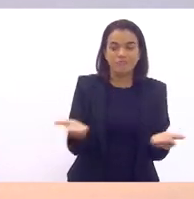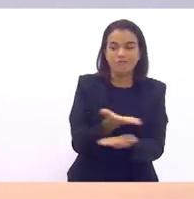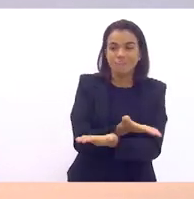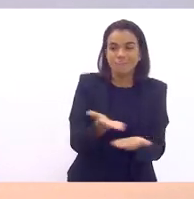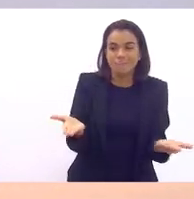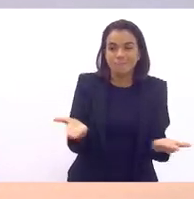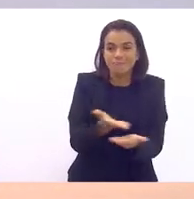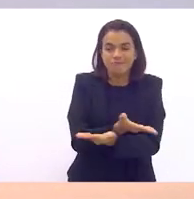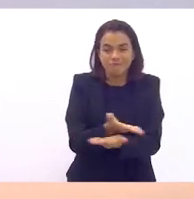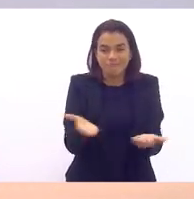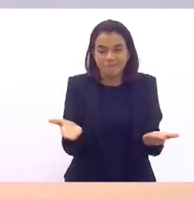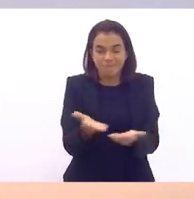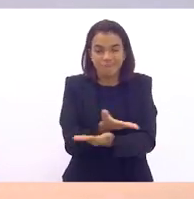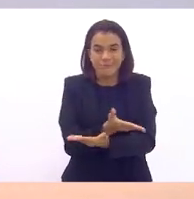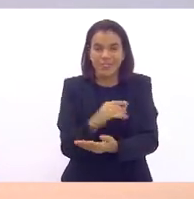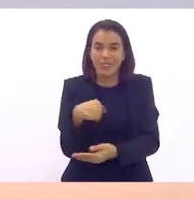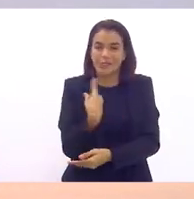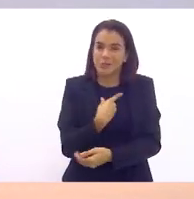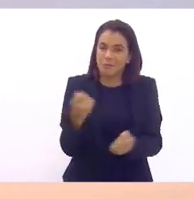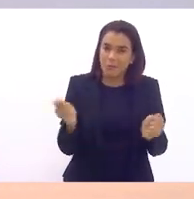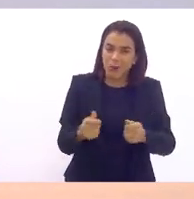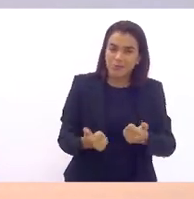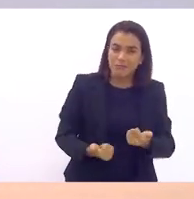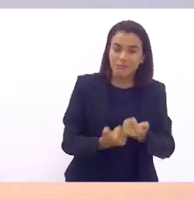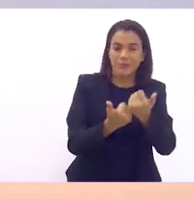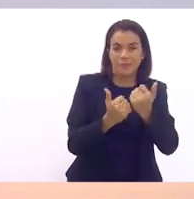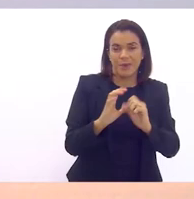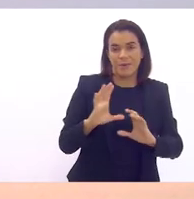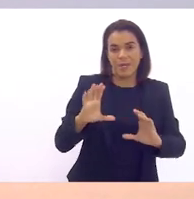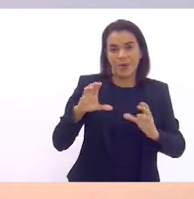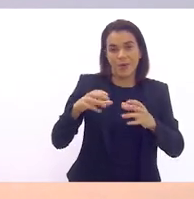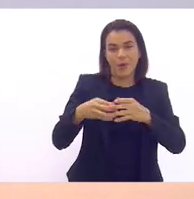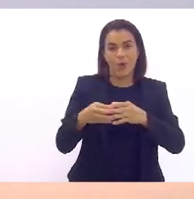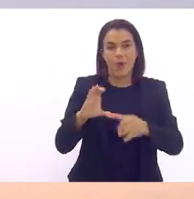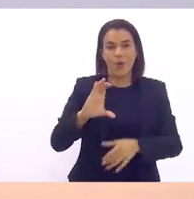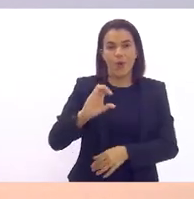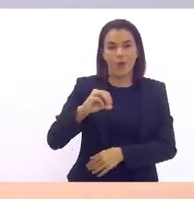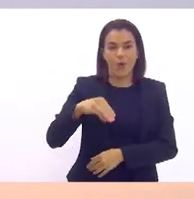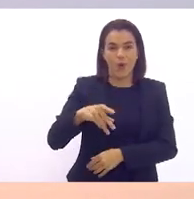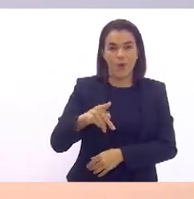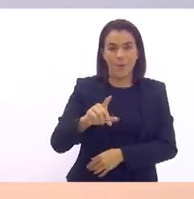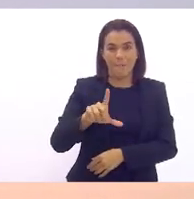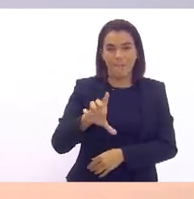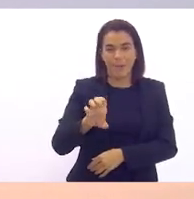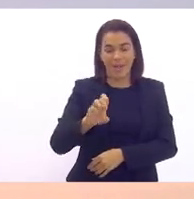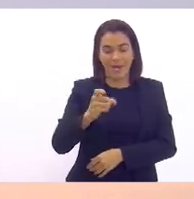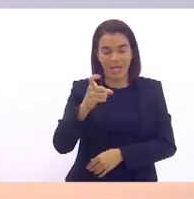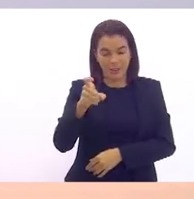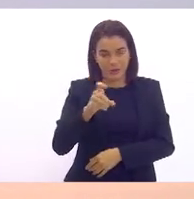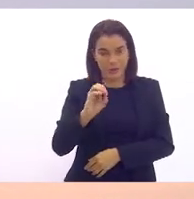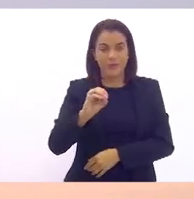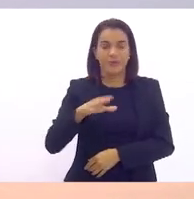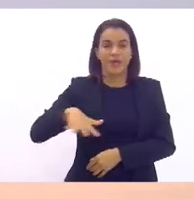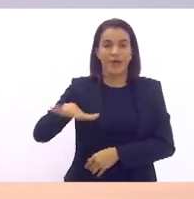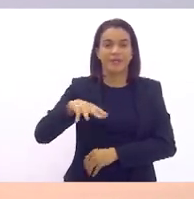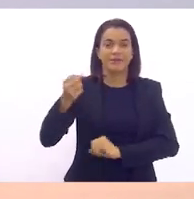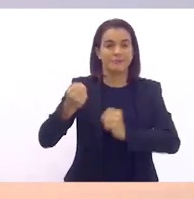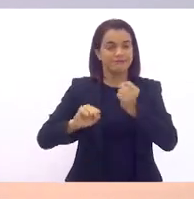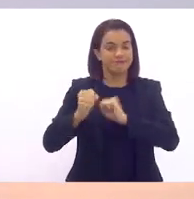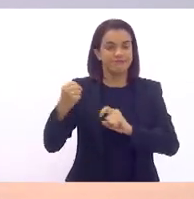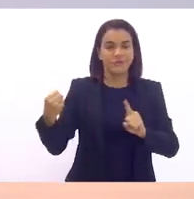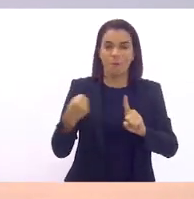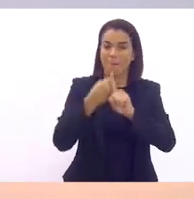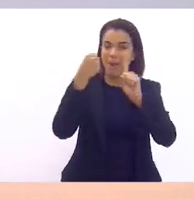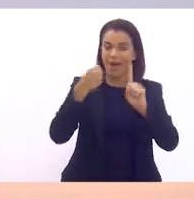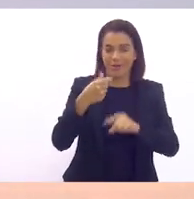que a gente possa contribuir para que o complexo eh desenvolvimento econômico industrial da Saúde seja um Marco aqui no